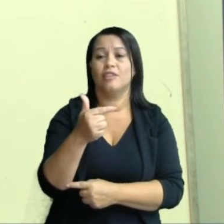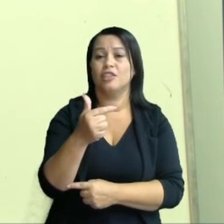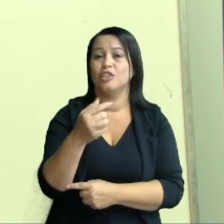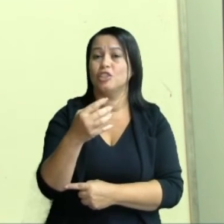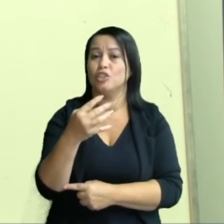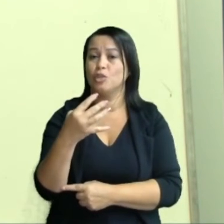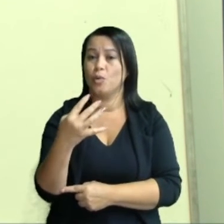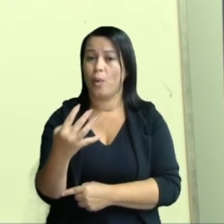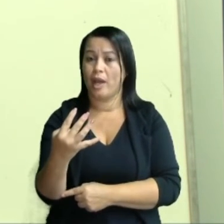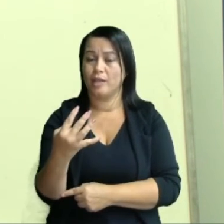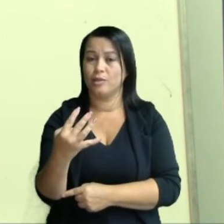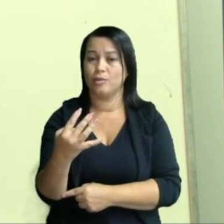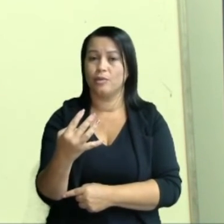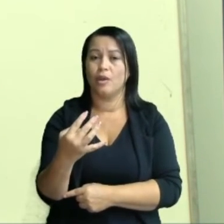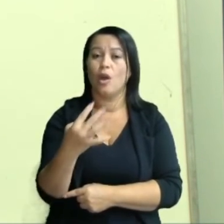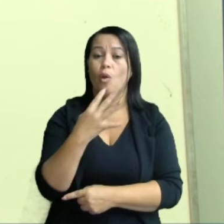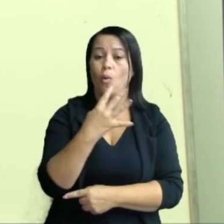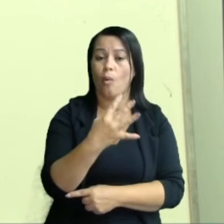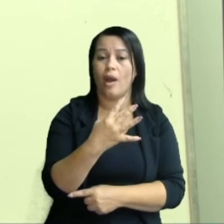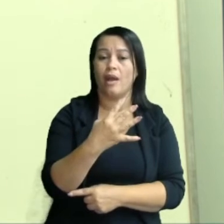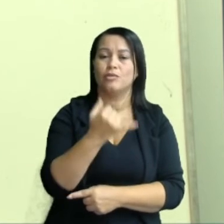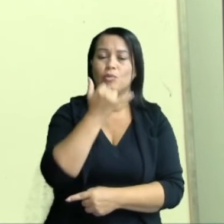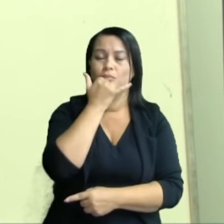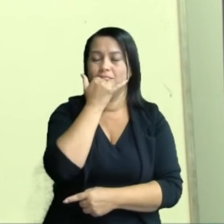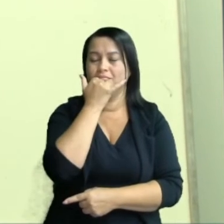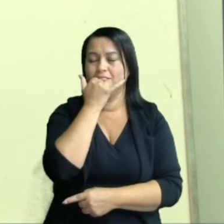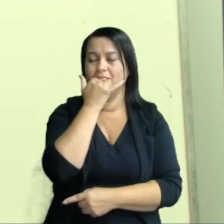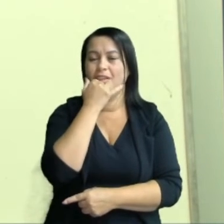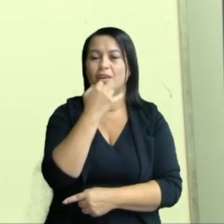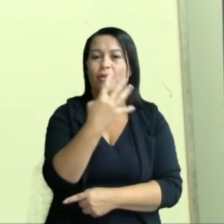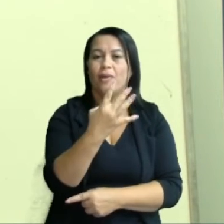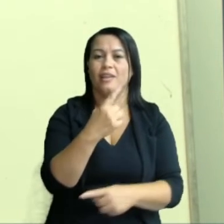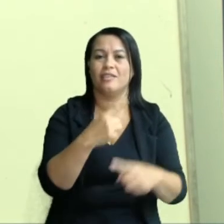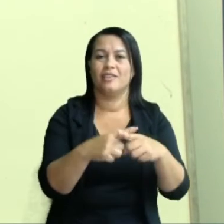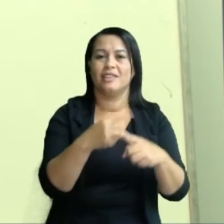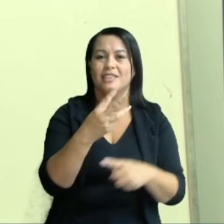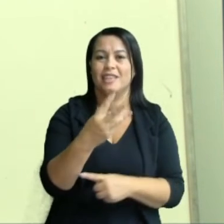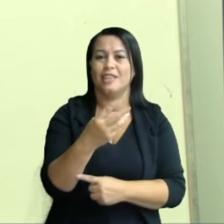24, tá certo? 4 vezes 3, 12, perdão.